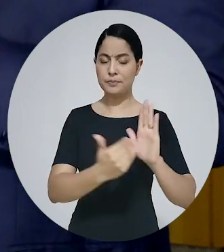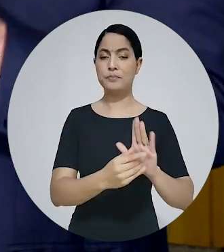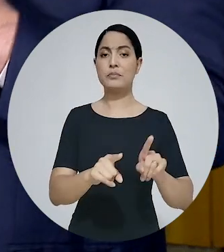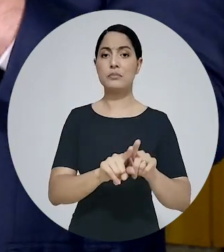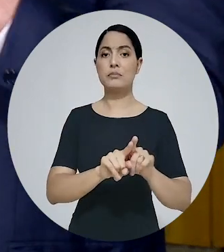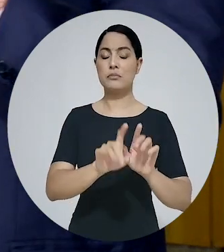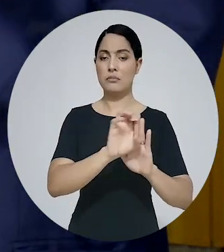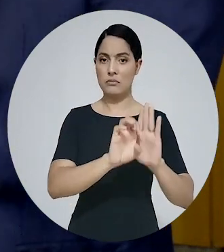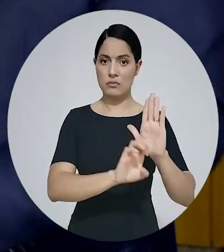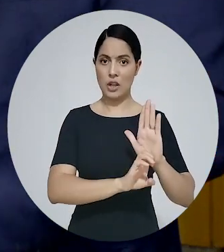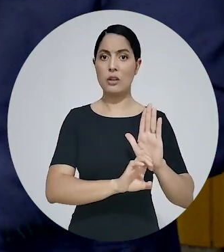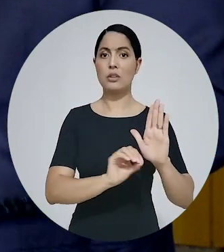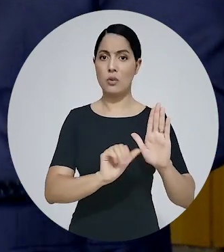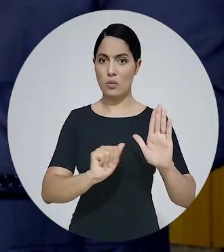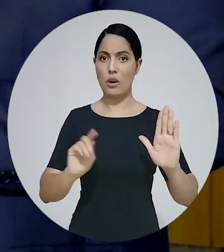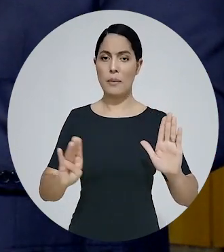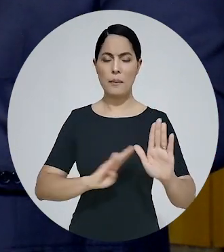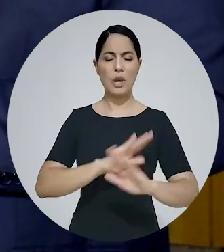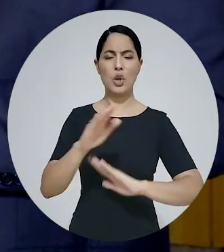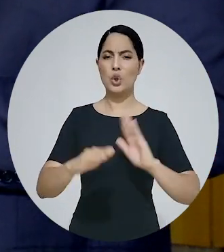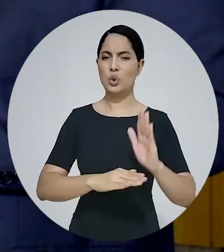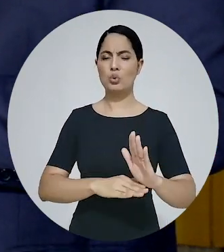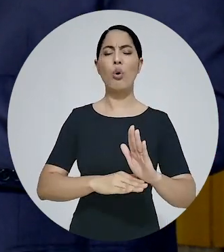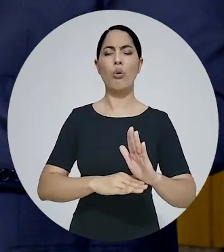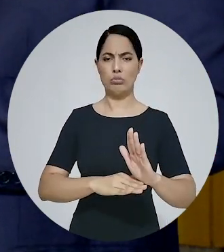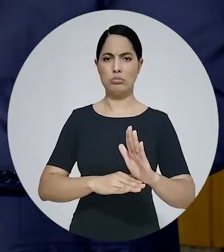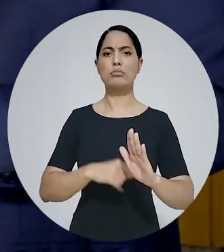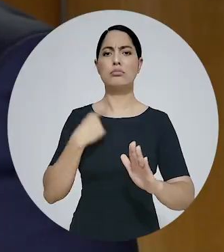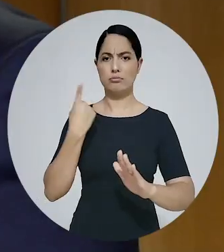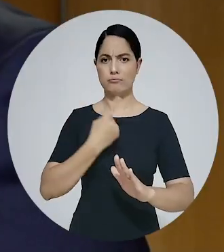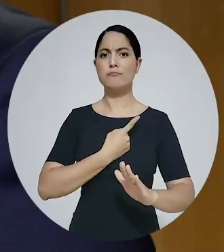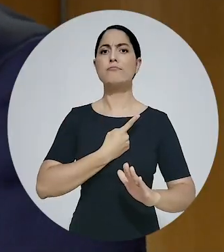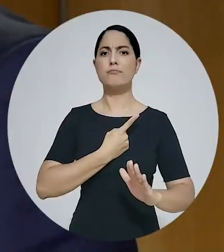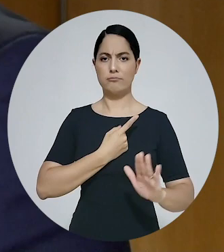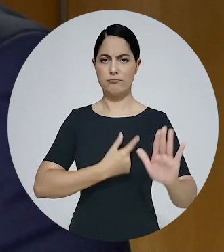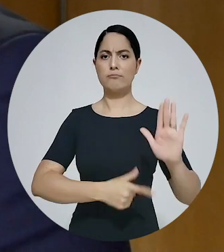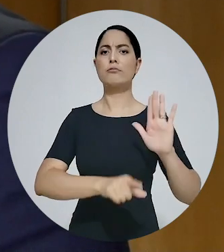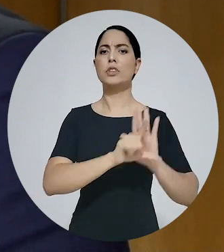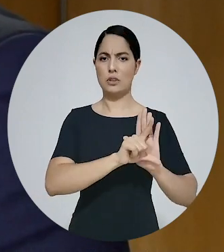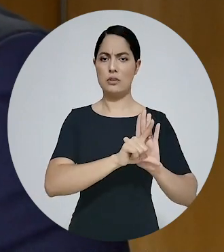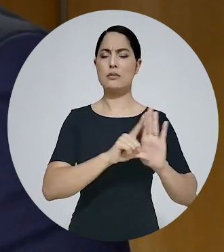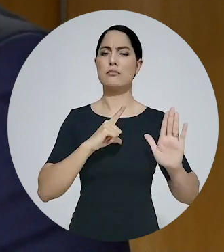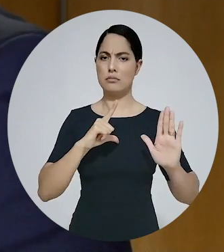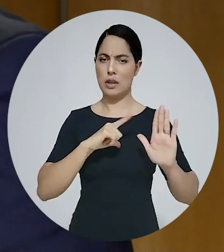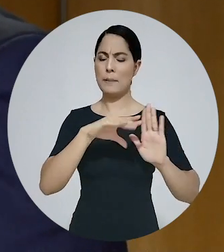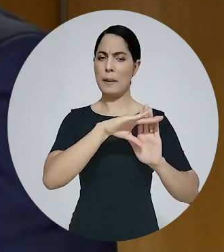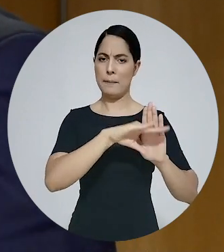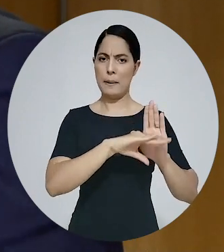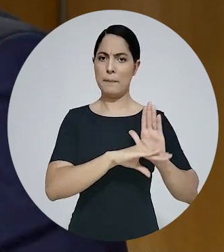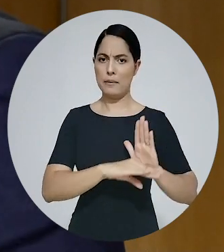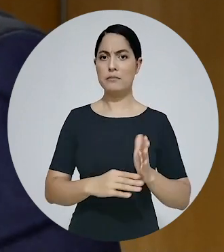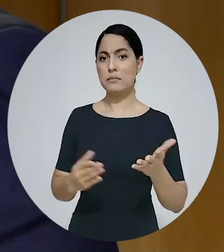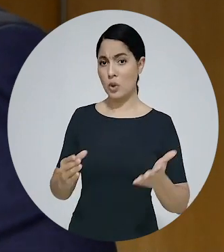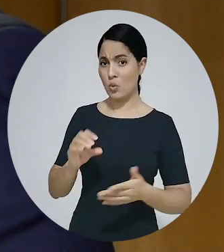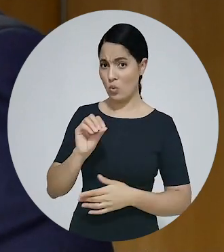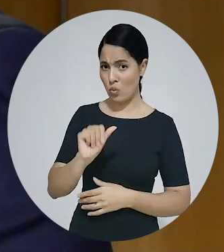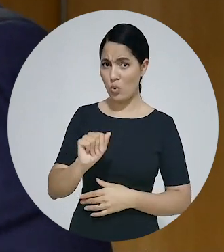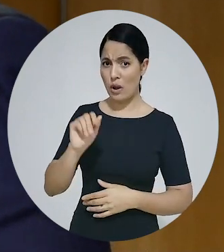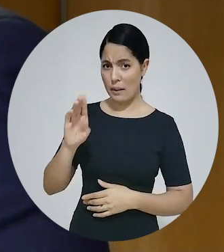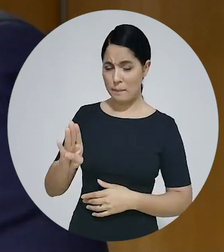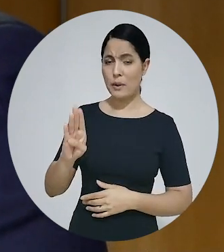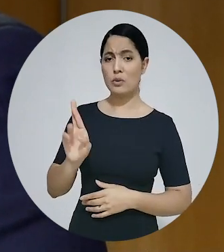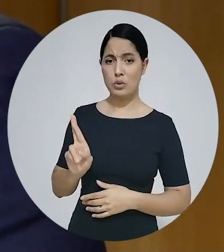da Constituição, o Estatuto da Ordem dos Advogados e da Advocacia e todo o nosso ordenamento jurídico. E aí, meus parabéns